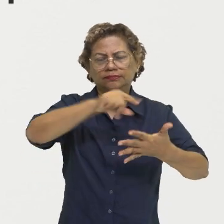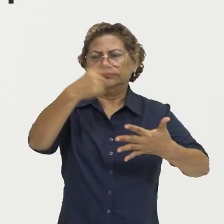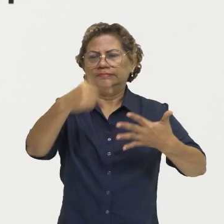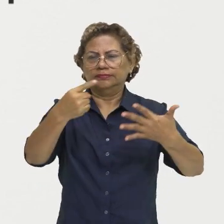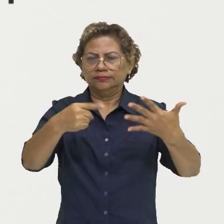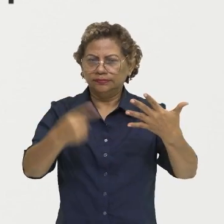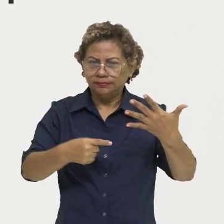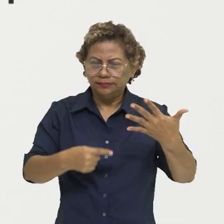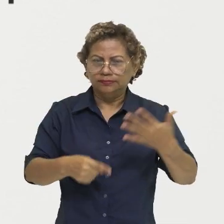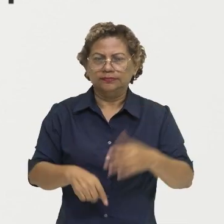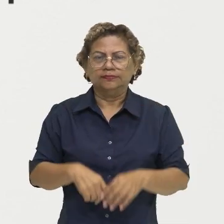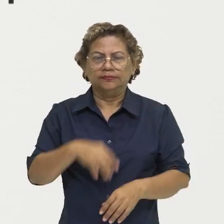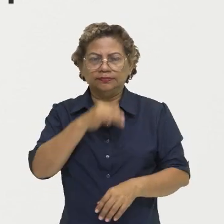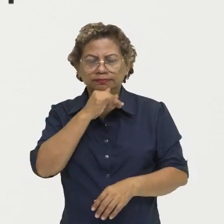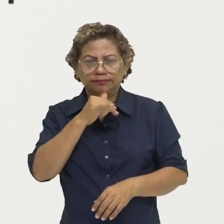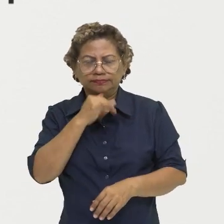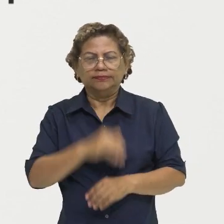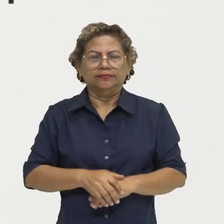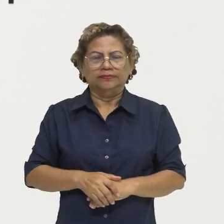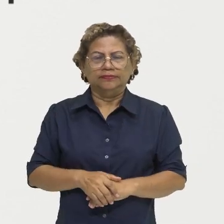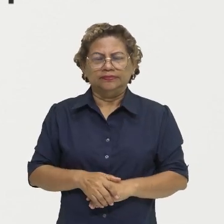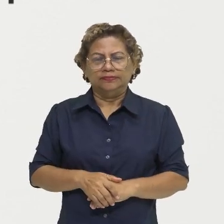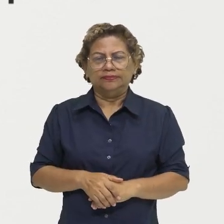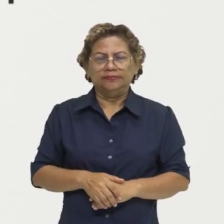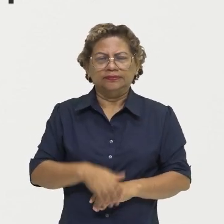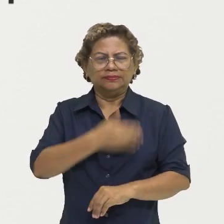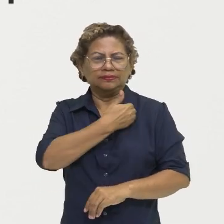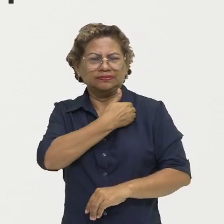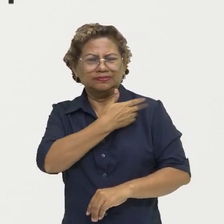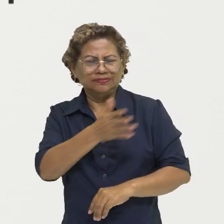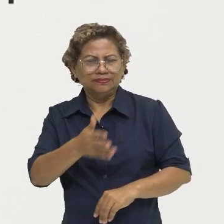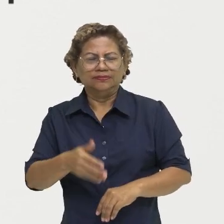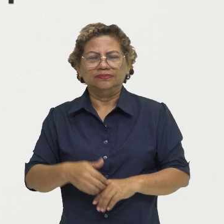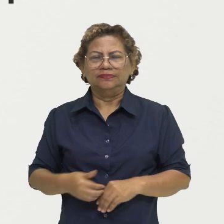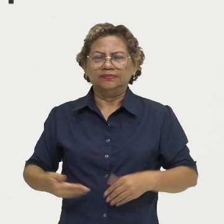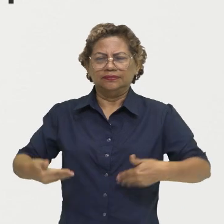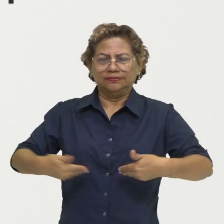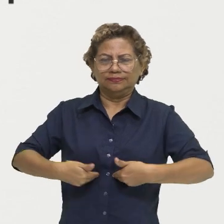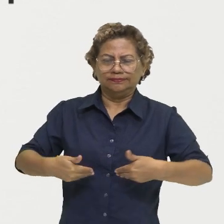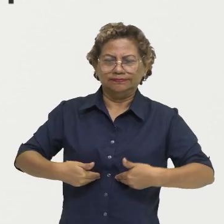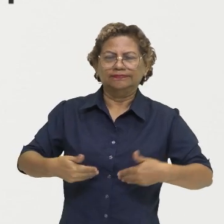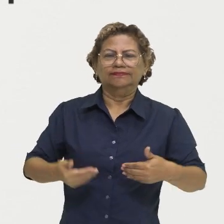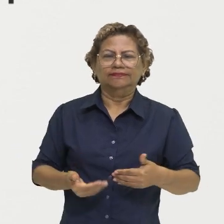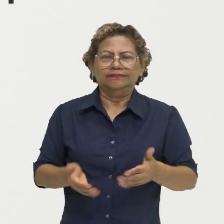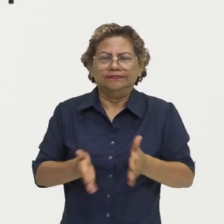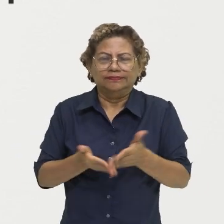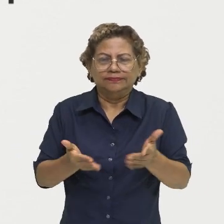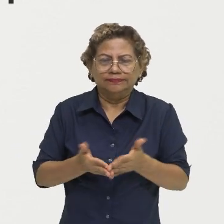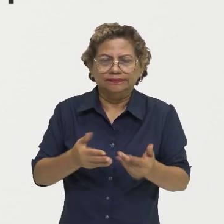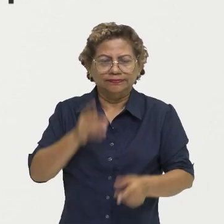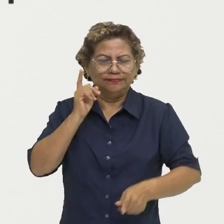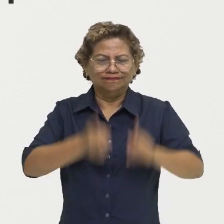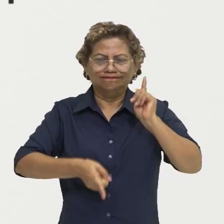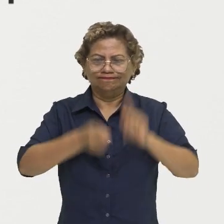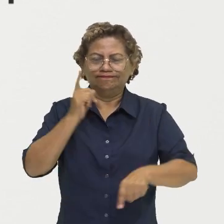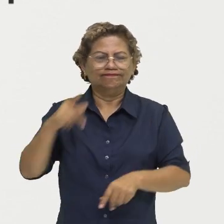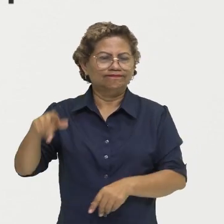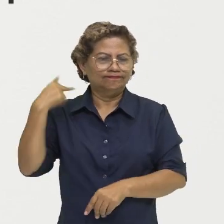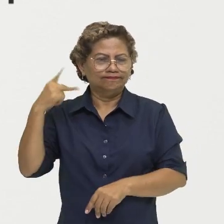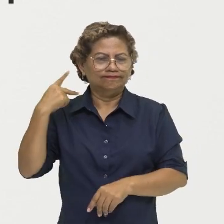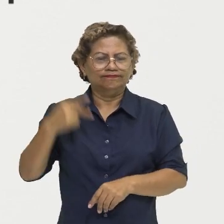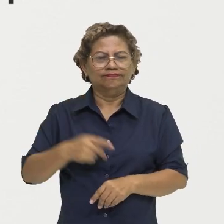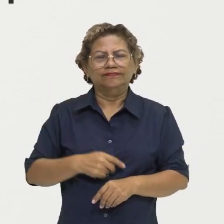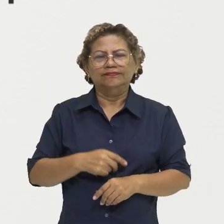Várias temáticas, como racismo, a seca, a fome, a corrupção, a pobreza, o autoritarismo político, enfim.